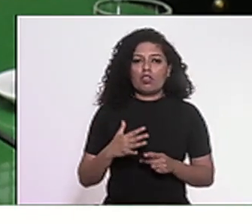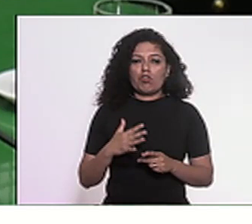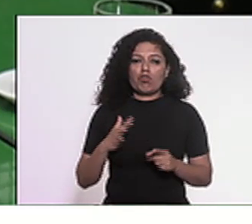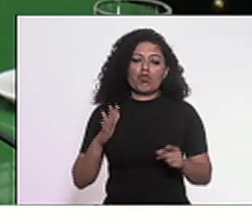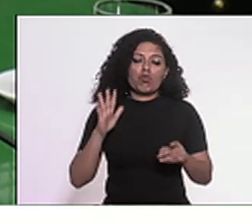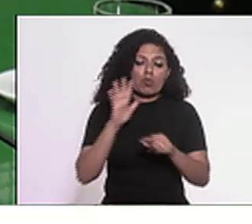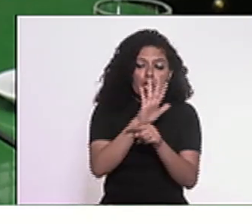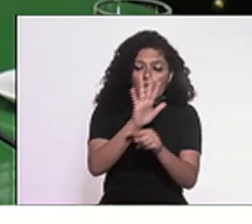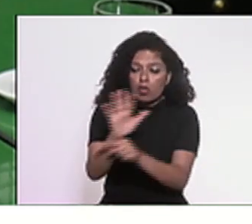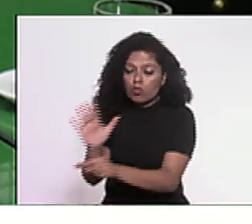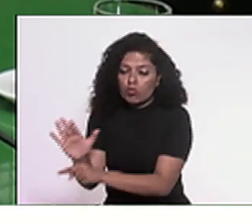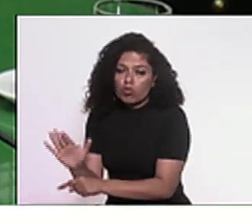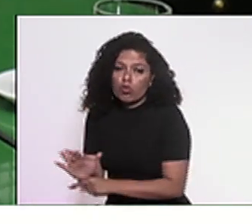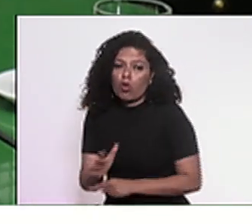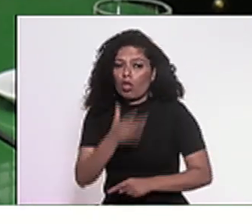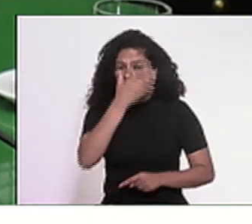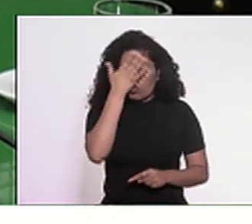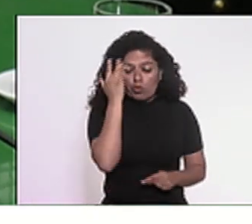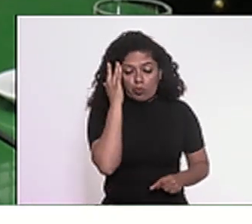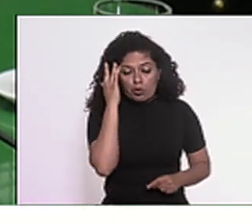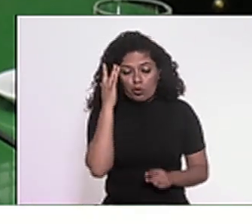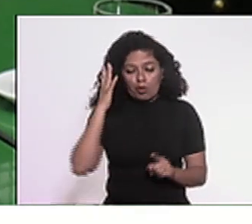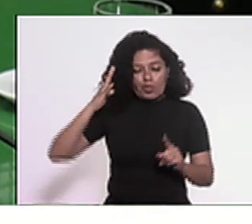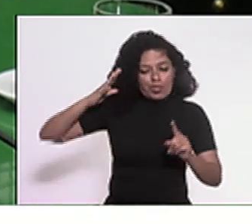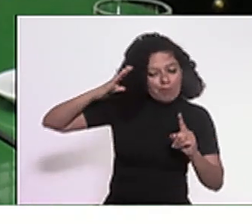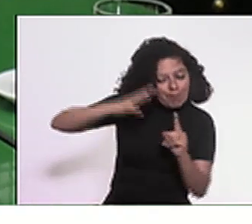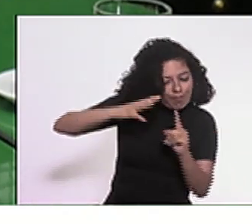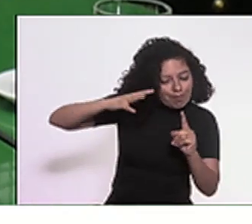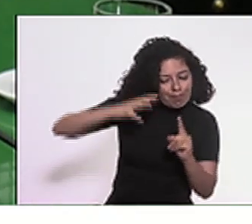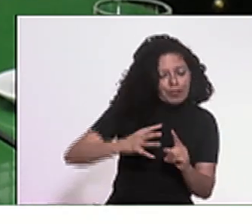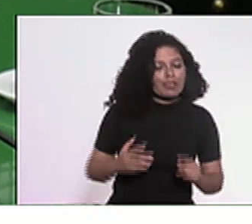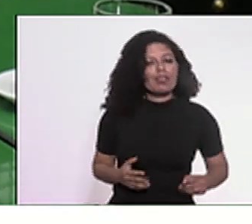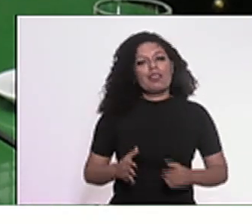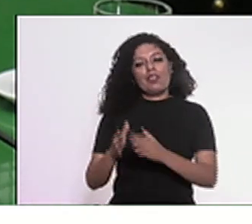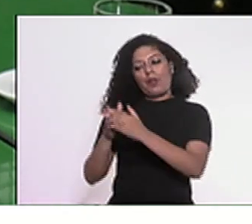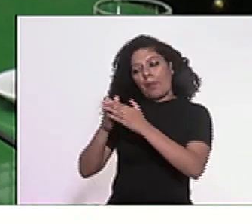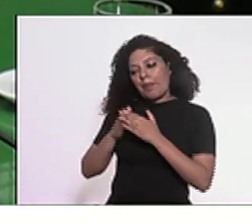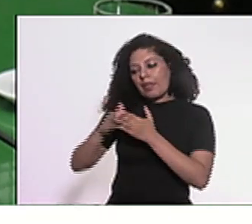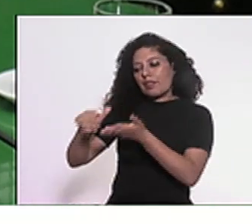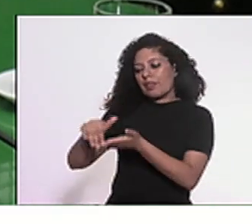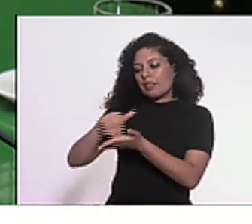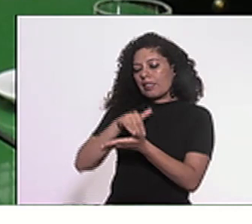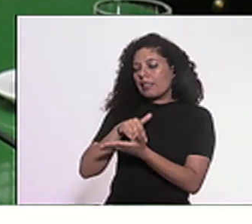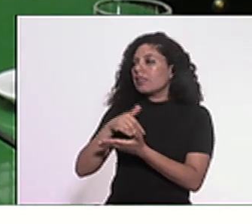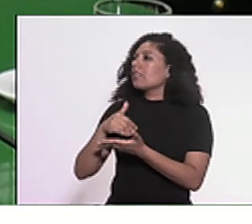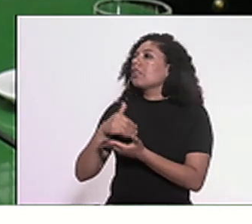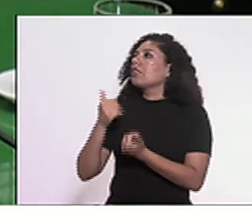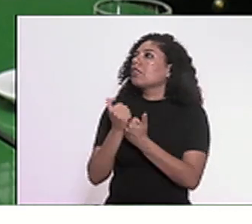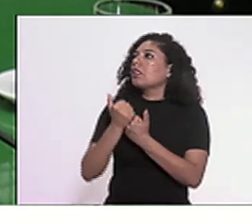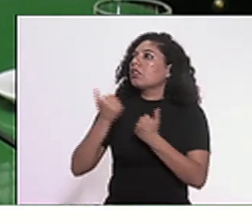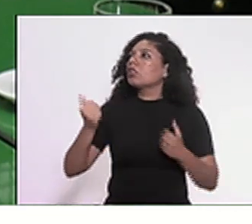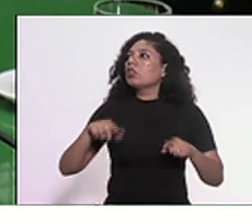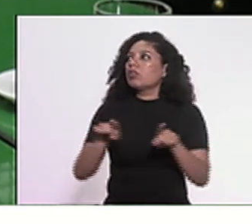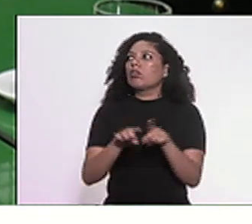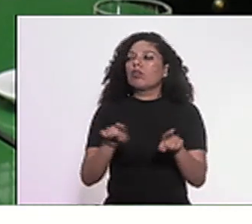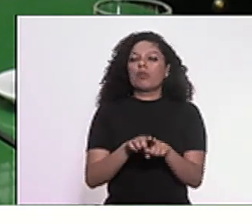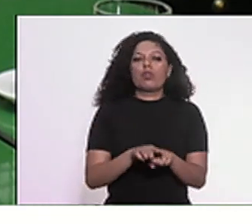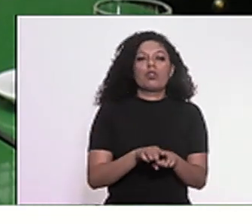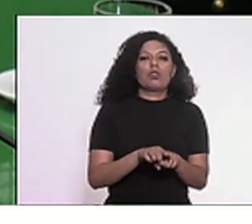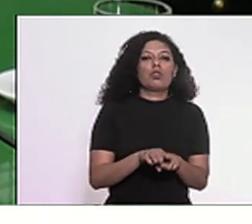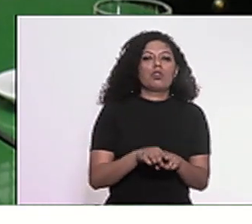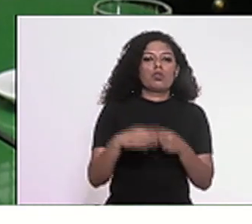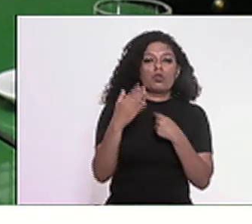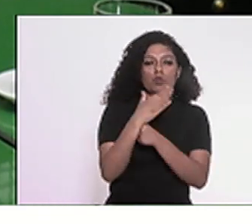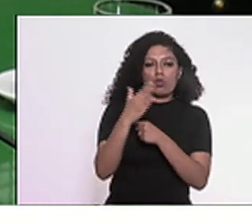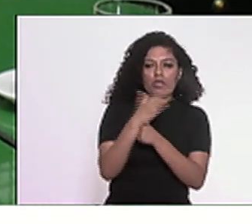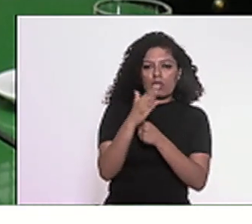a essas vítimas de assédio. Então, já desde já aqui, eu peço que a subsecretaria também nos alimente com a